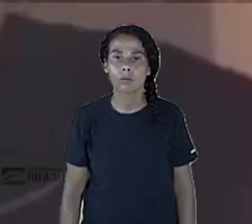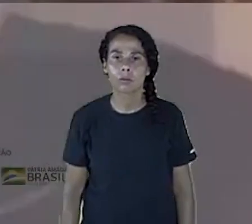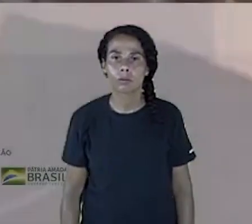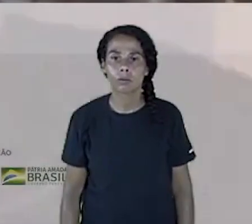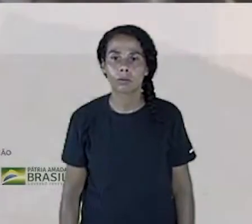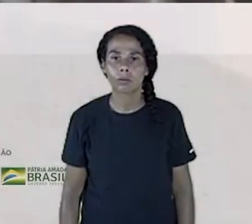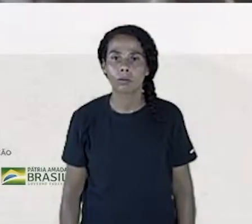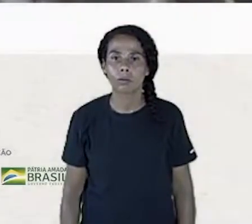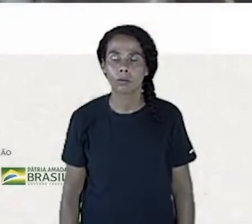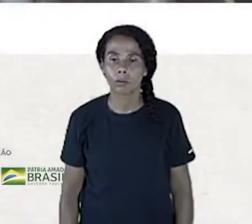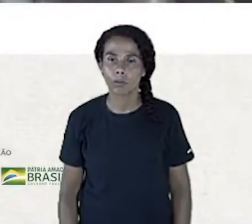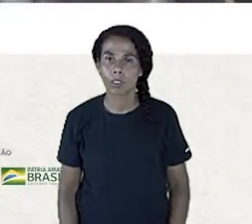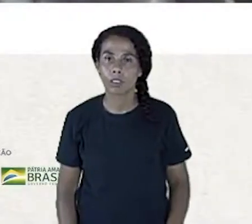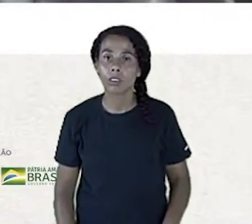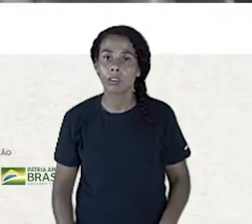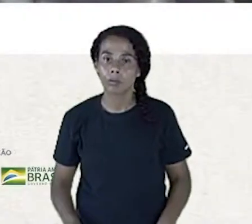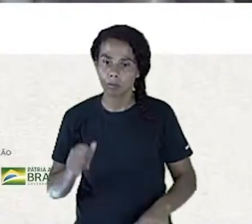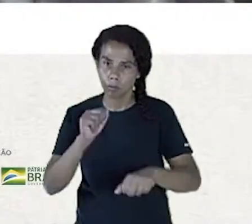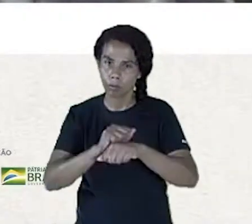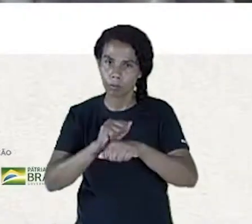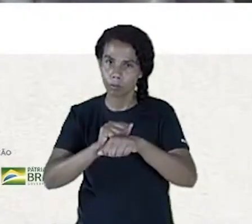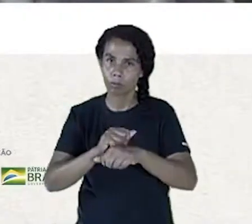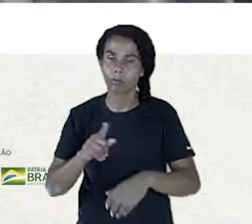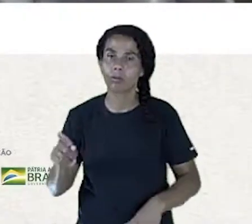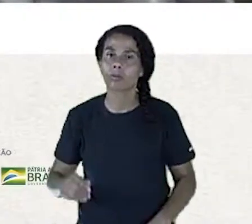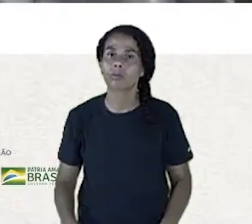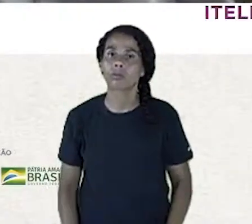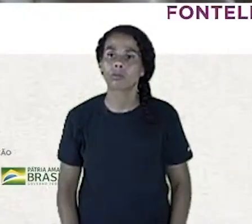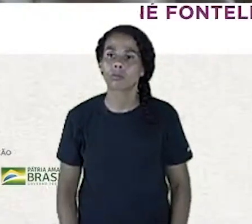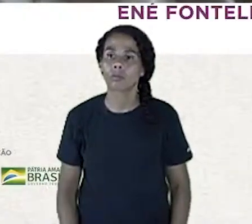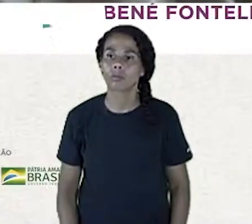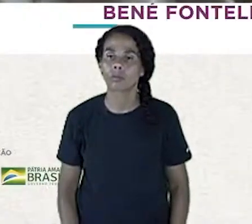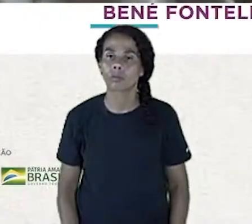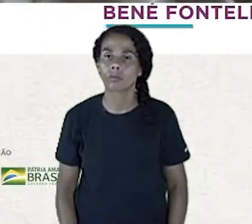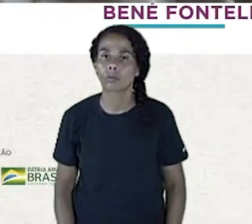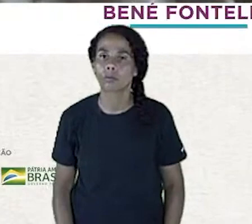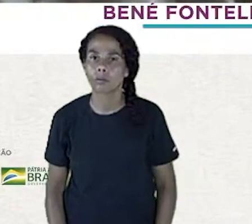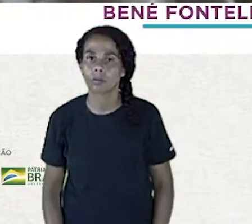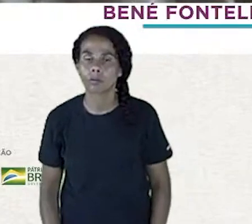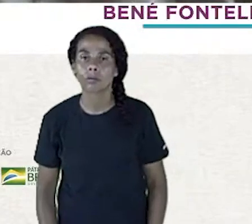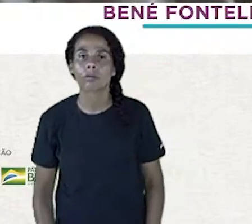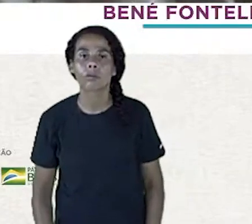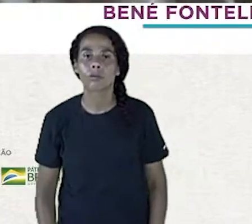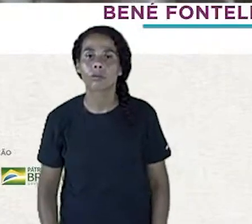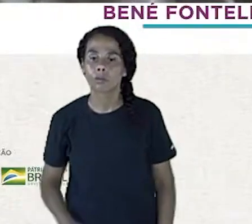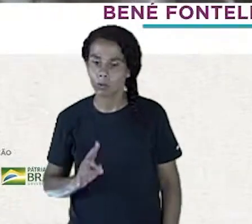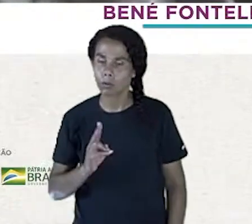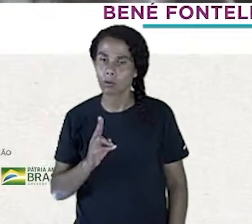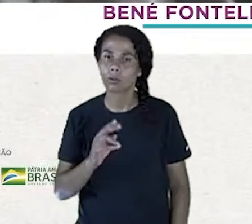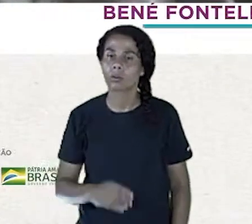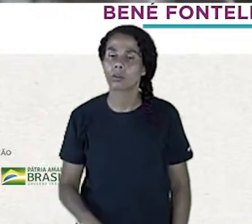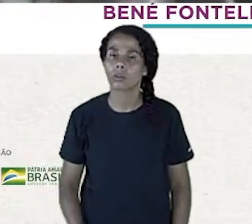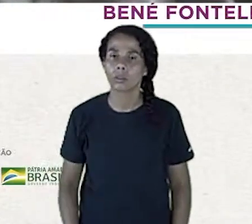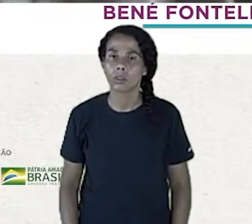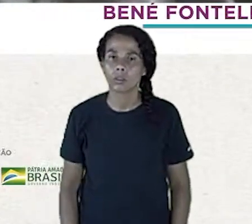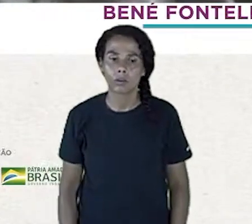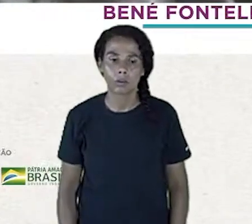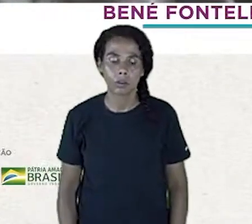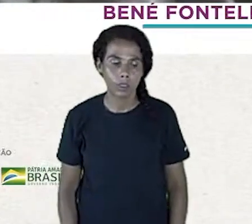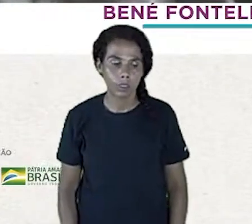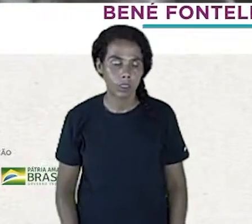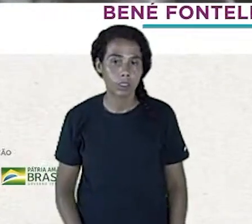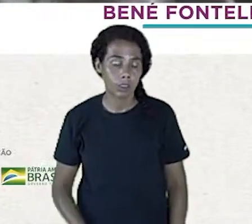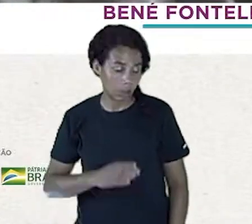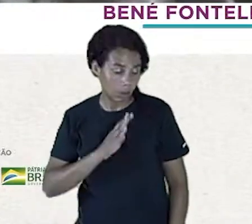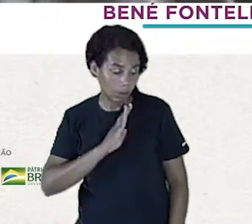Deu uma travadinha ali a internet do Gil. dando lastro para o coração poético, né?